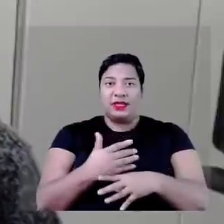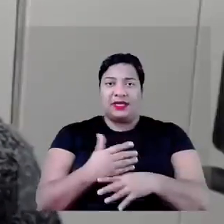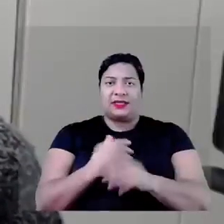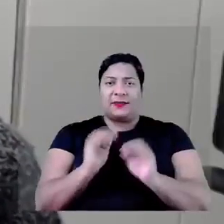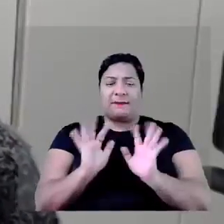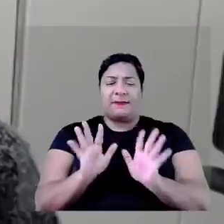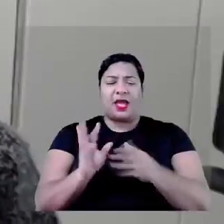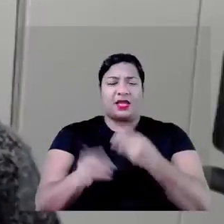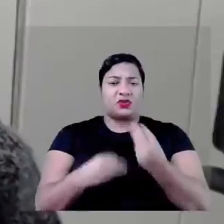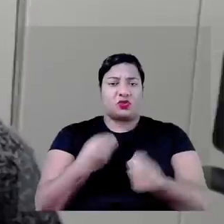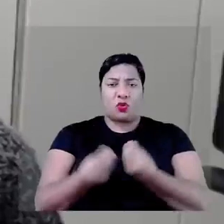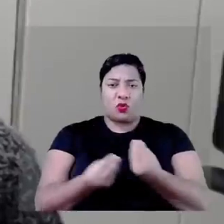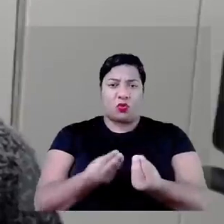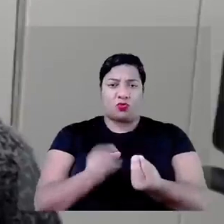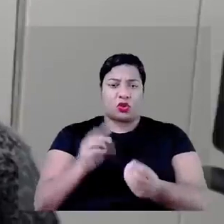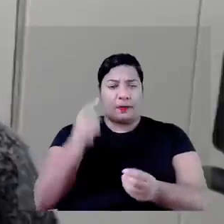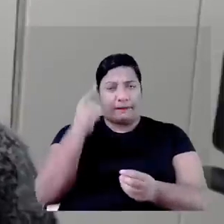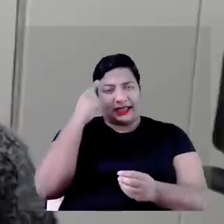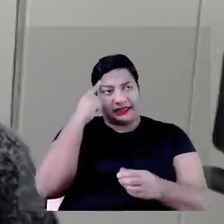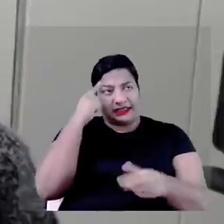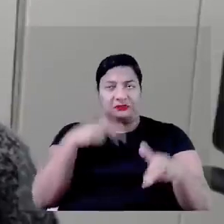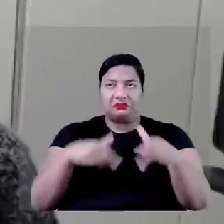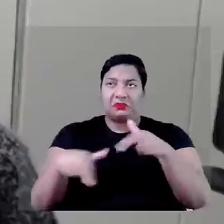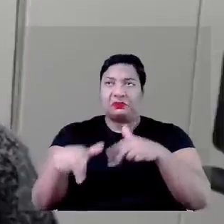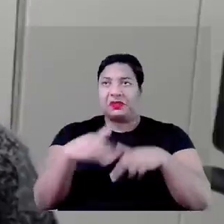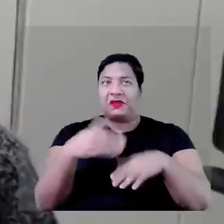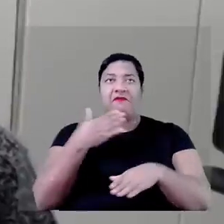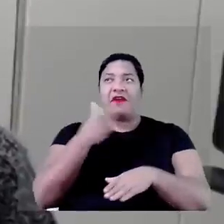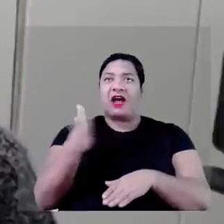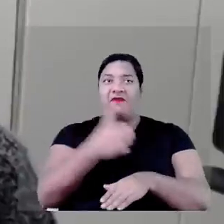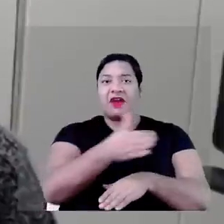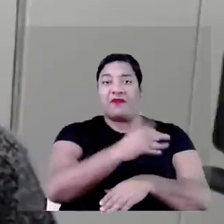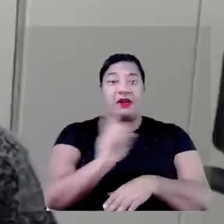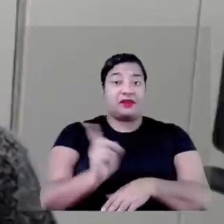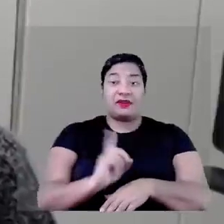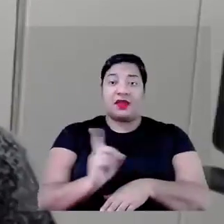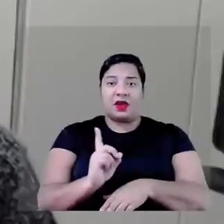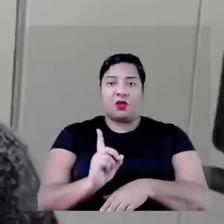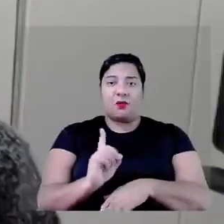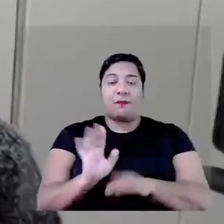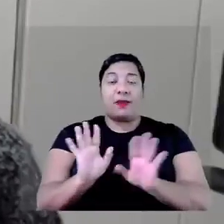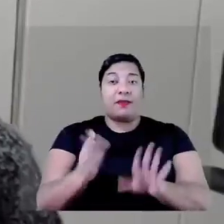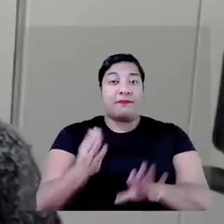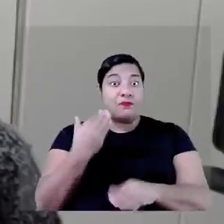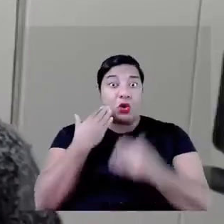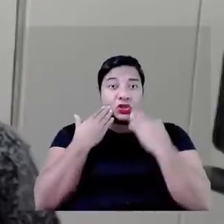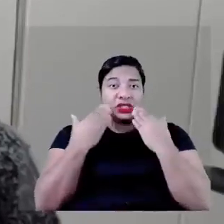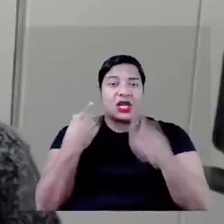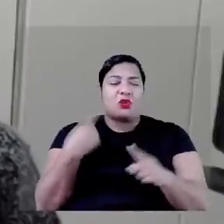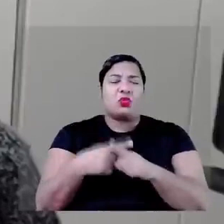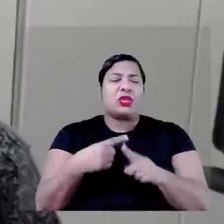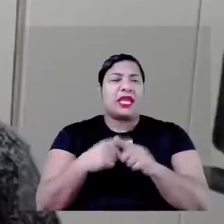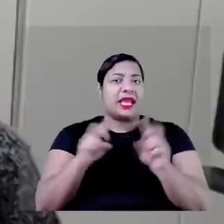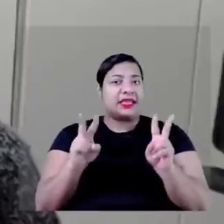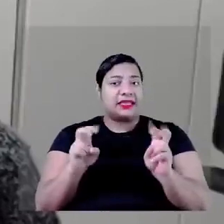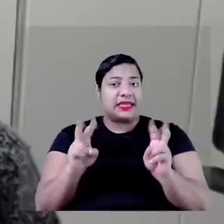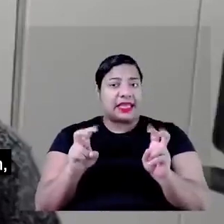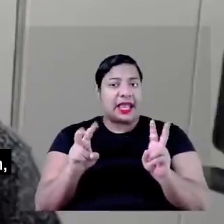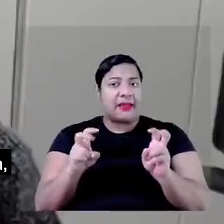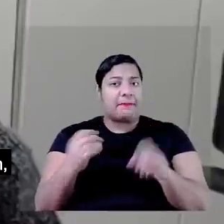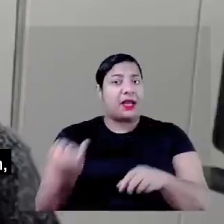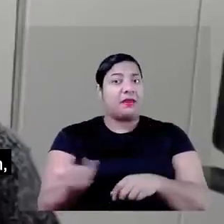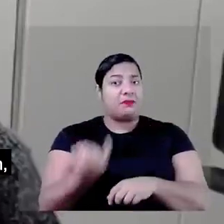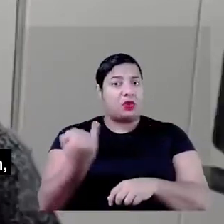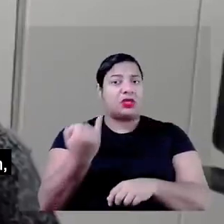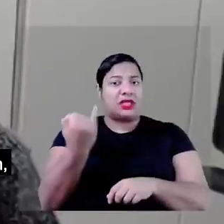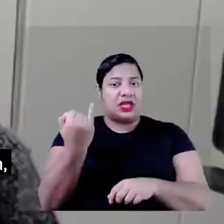ótica simplesmente de mobilidade, né, mas procurando trazer a importância desse tema quando a gente fala de algo um pouco